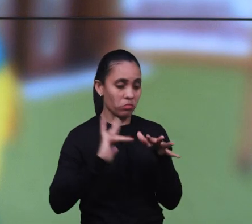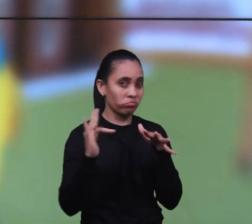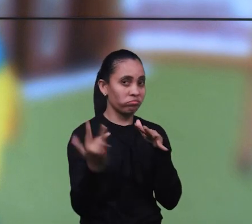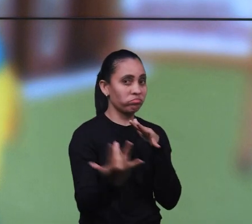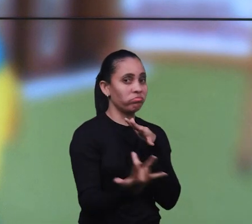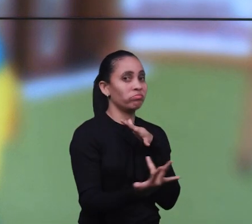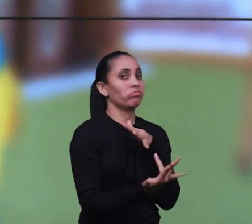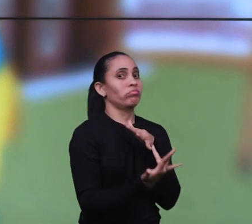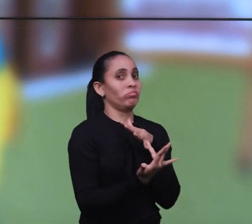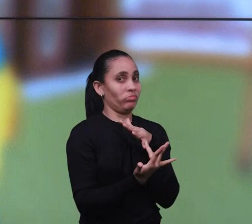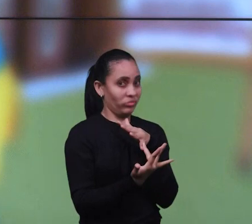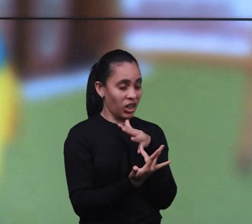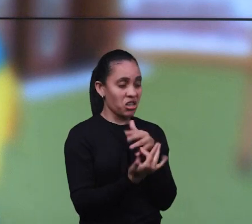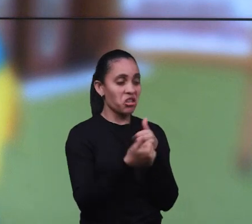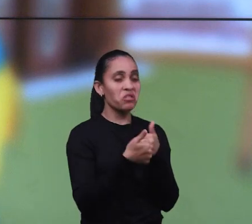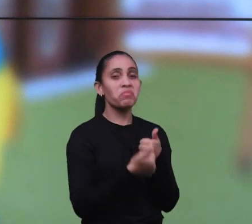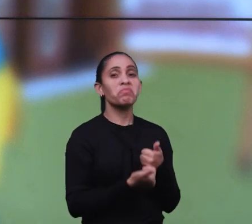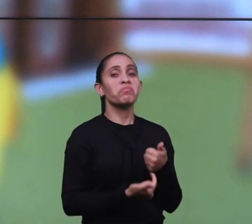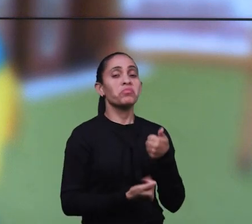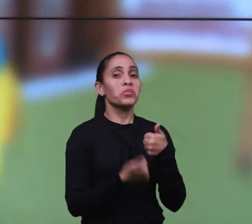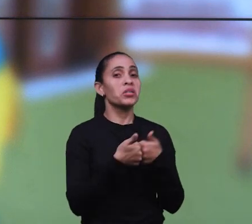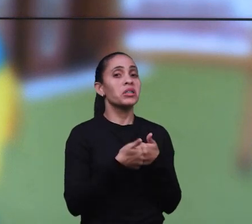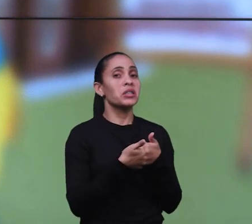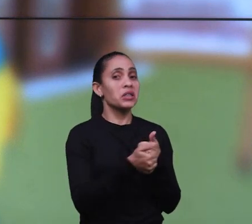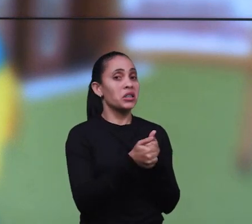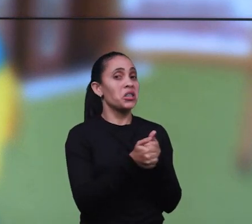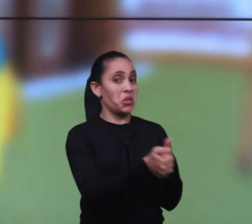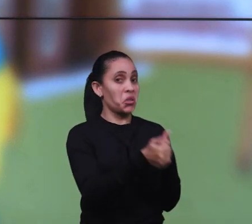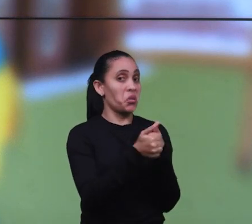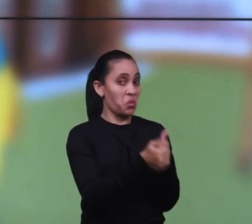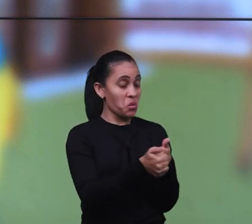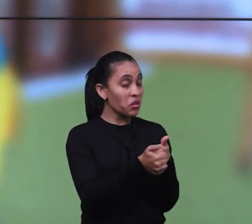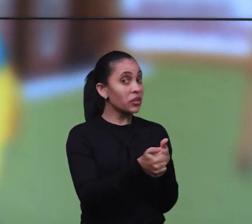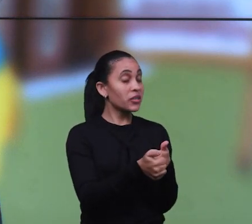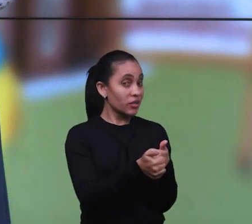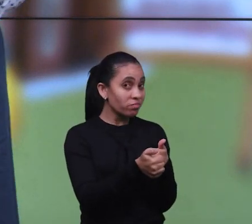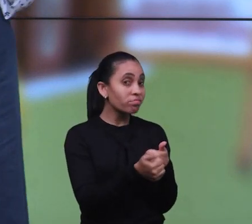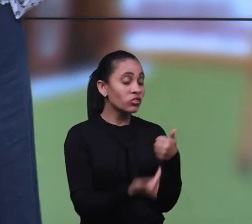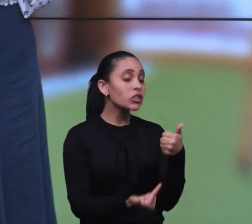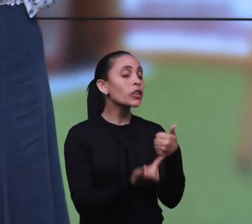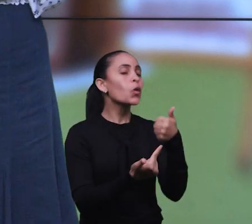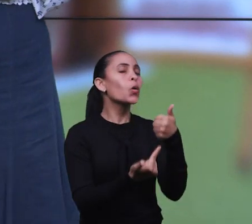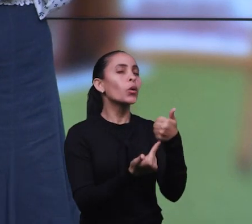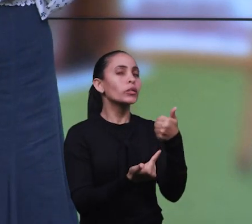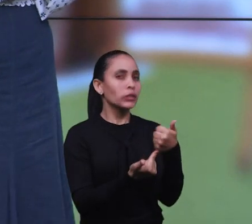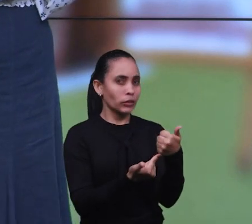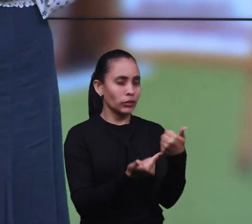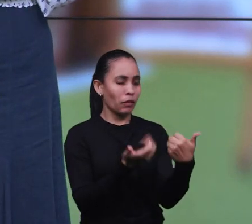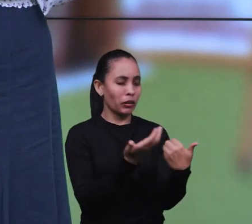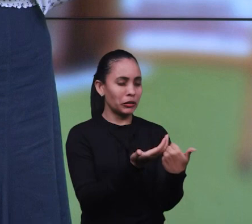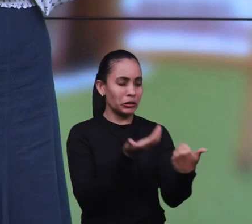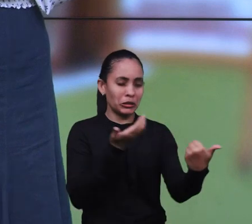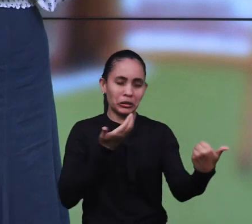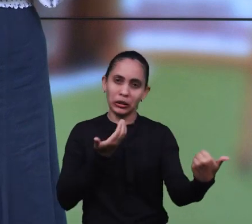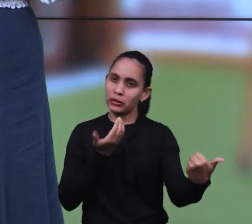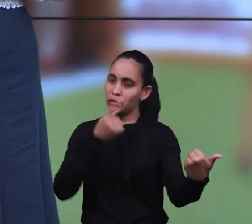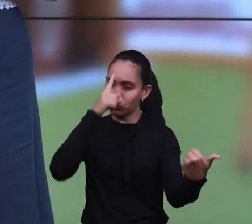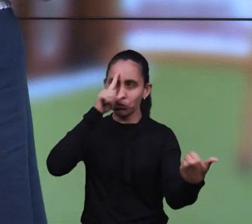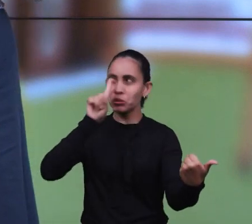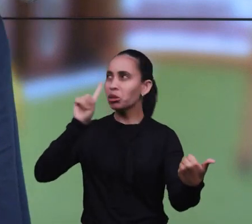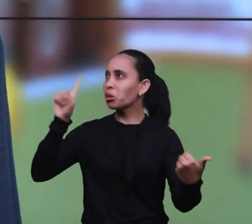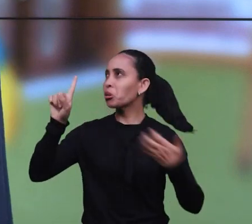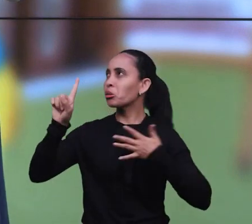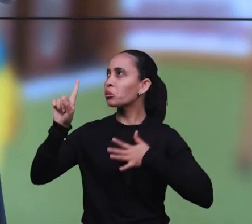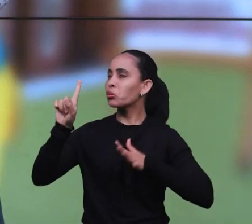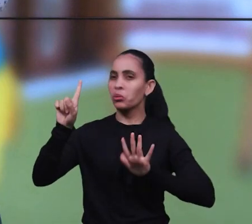às vezes nos filmes, nas redes sociais, nos influencers da vida, né, adolescentes,